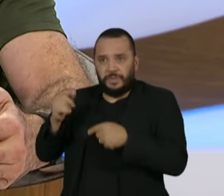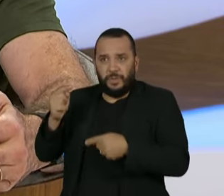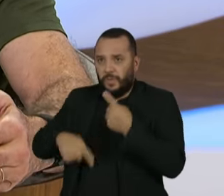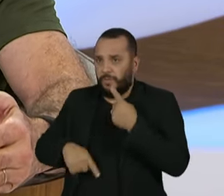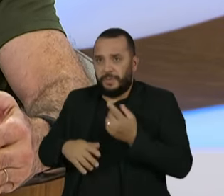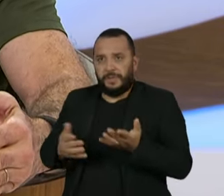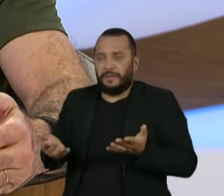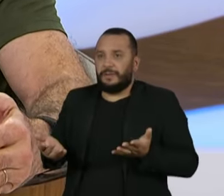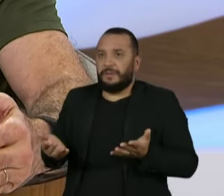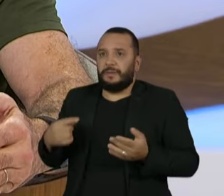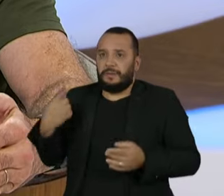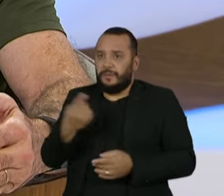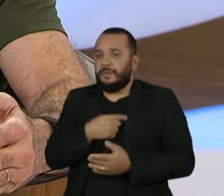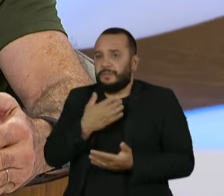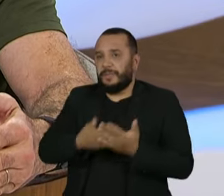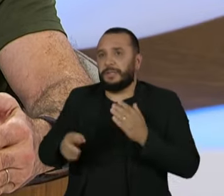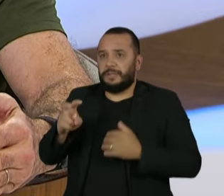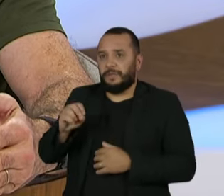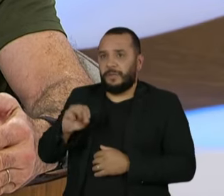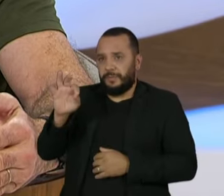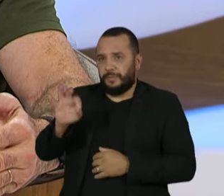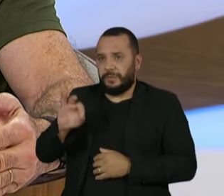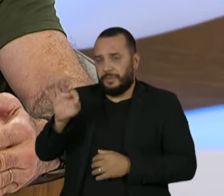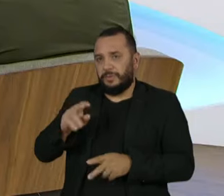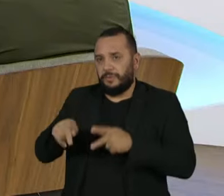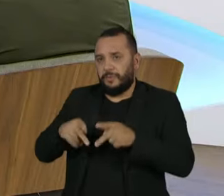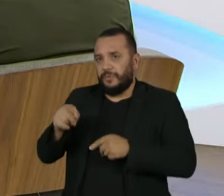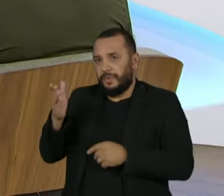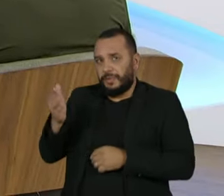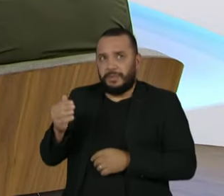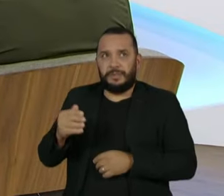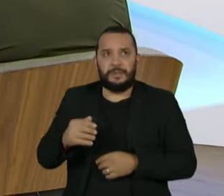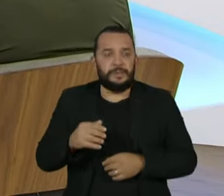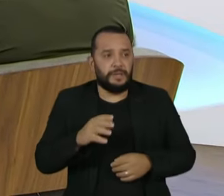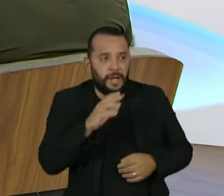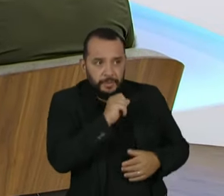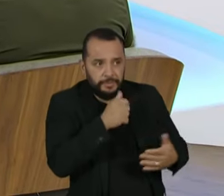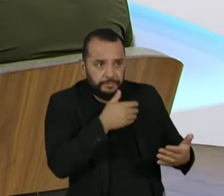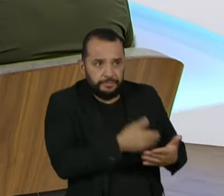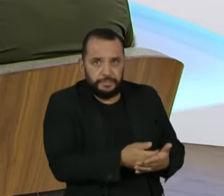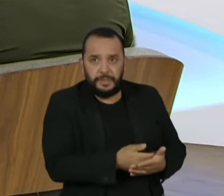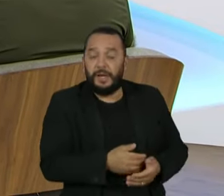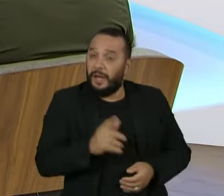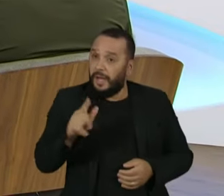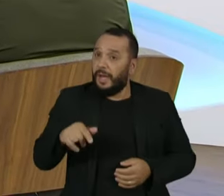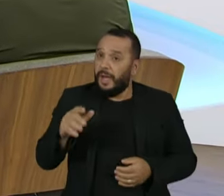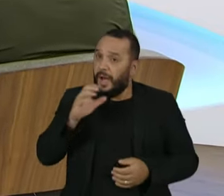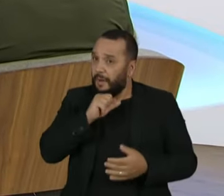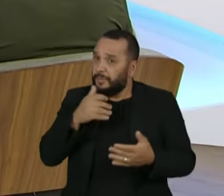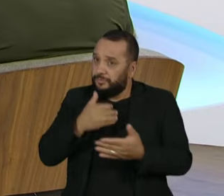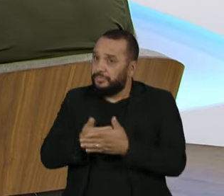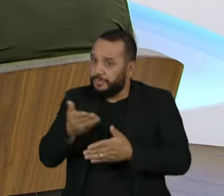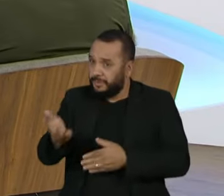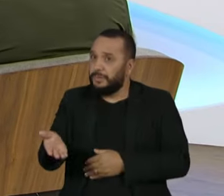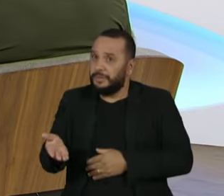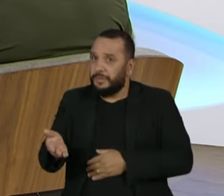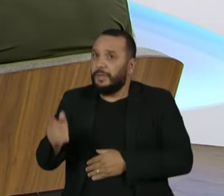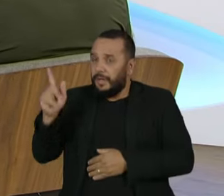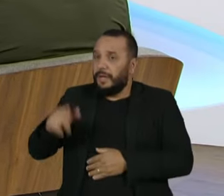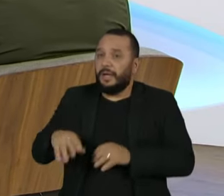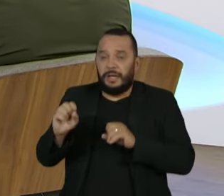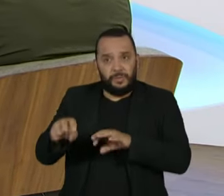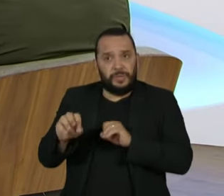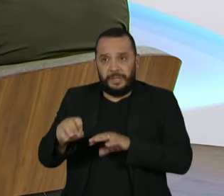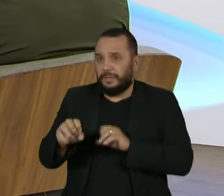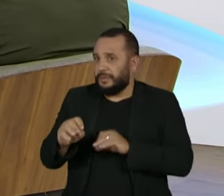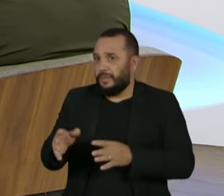a gente perde 50% da população aí mas e curto prazo Esse é o curto prazo são curto prazo o curto prazo em educação